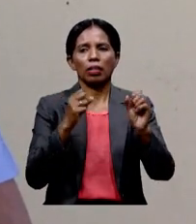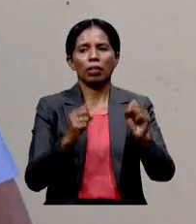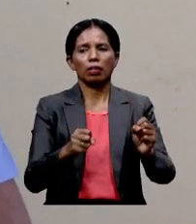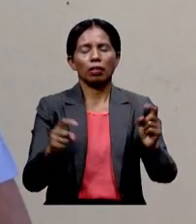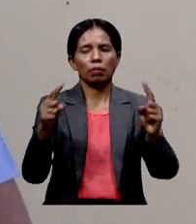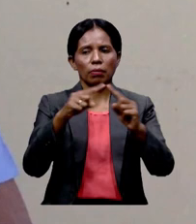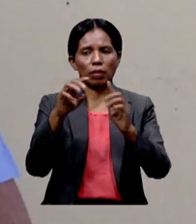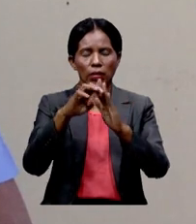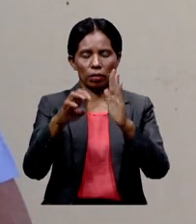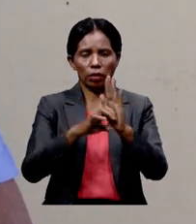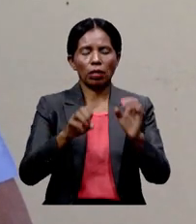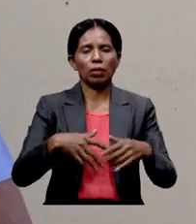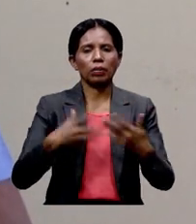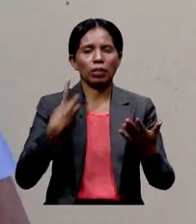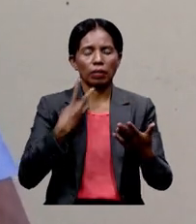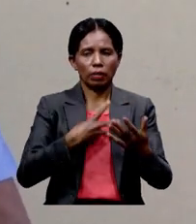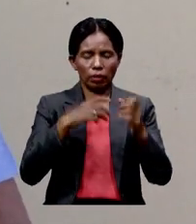estado. Oinsa itatu